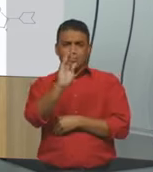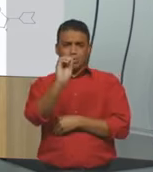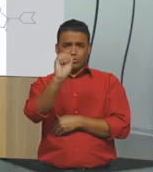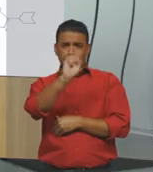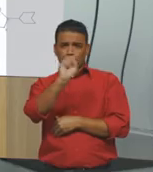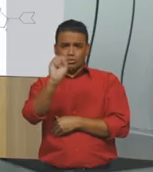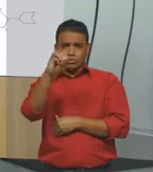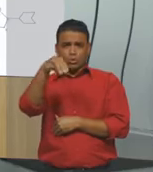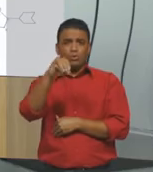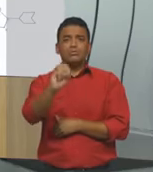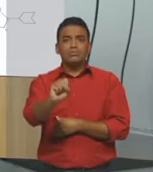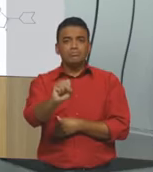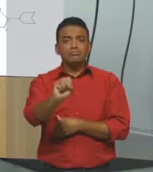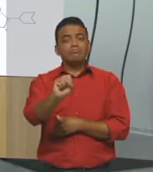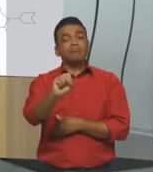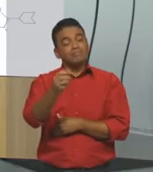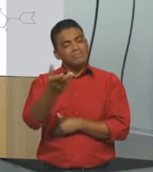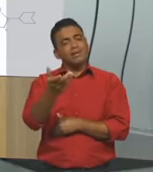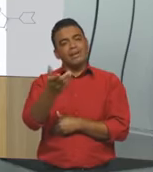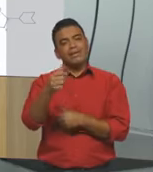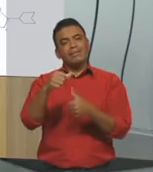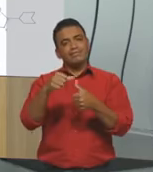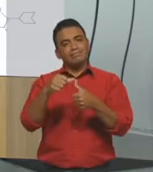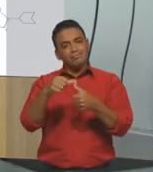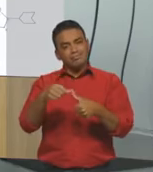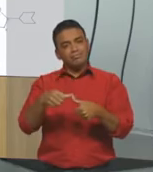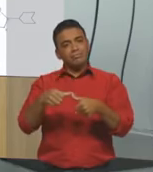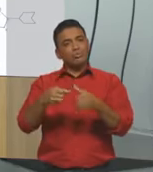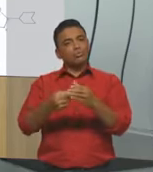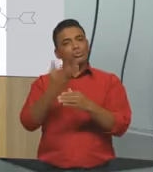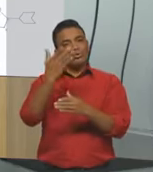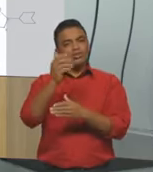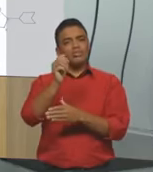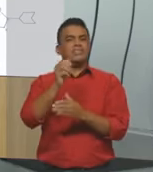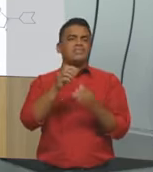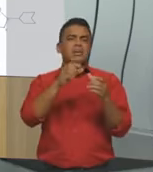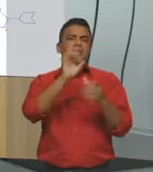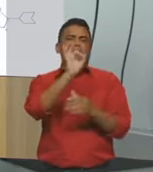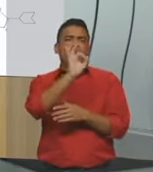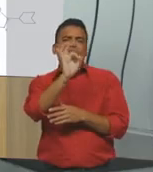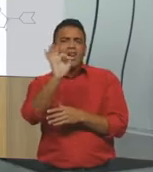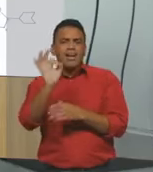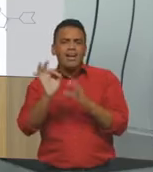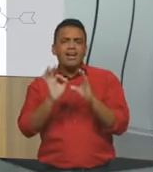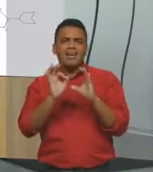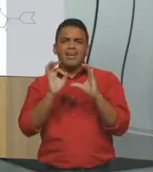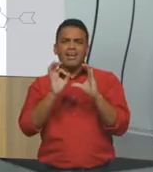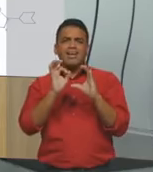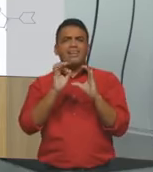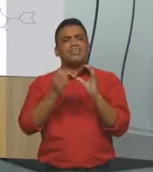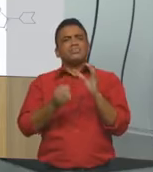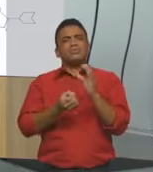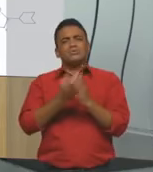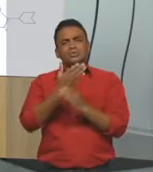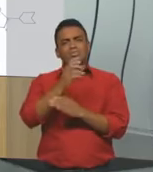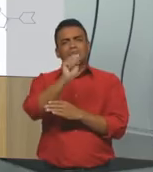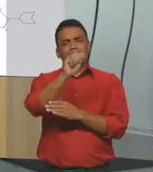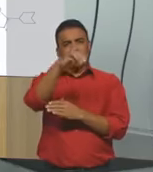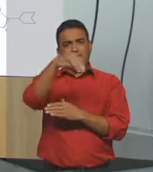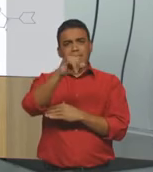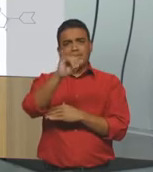ó, deixou aqui o aminoácido. Formando, então, várias bolinhas, né? Vários aminoácidos formam-se